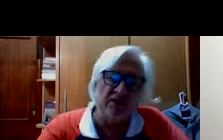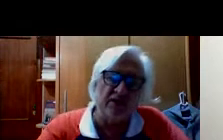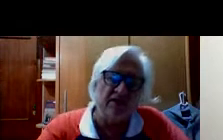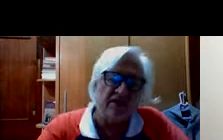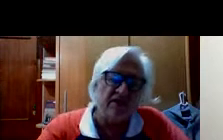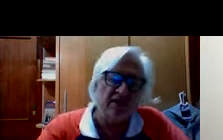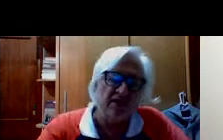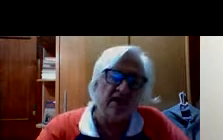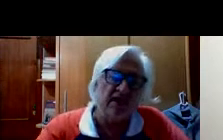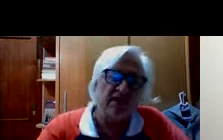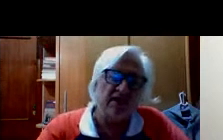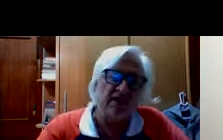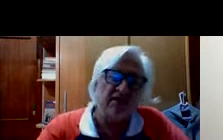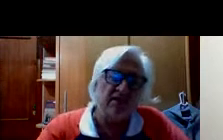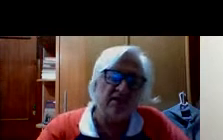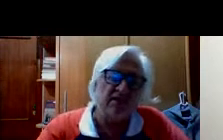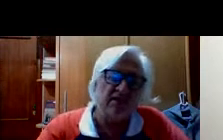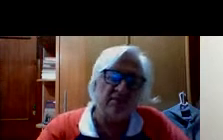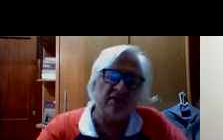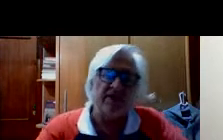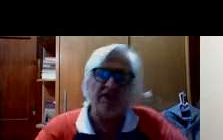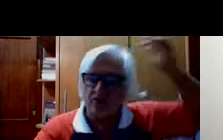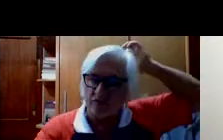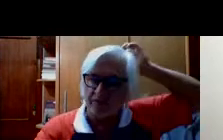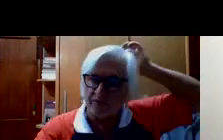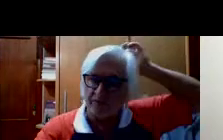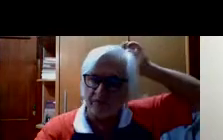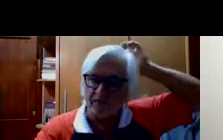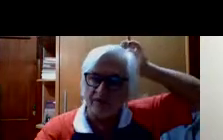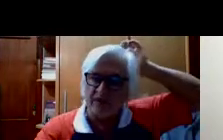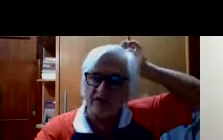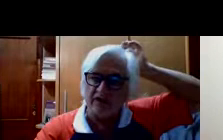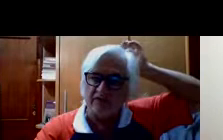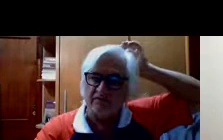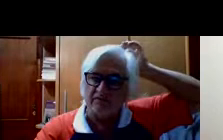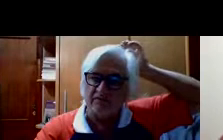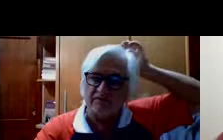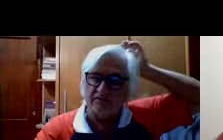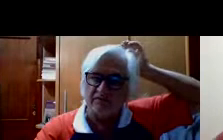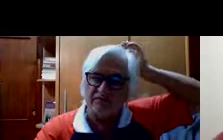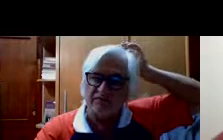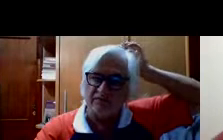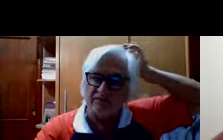que só a bobina, ela tem um campo magnético